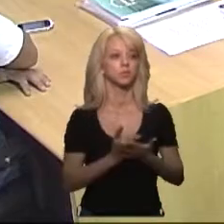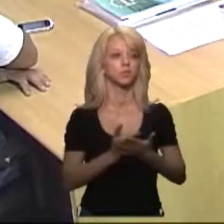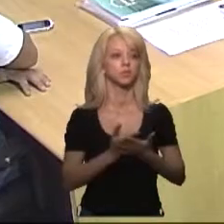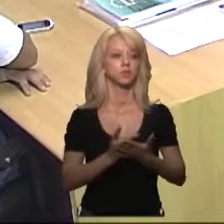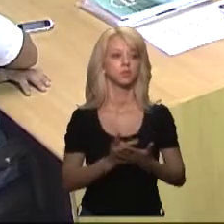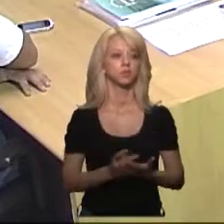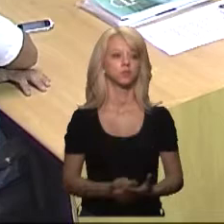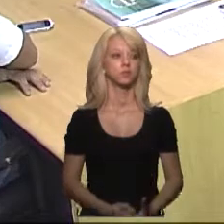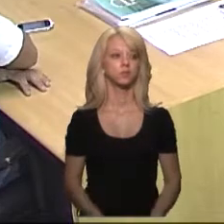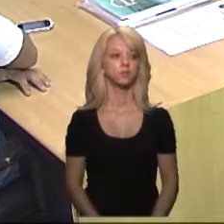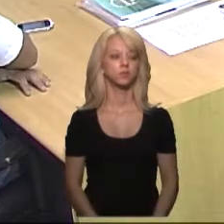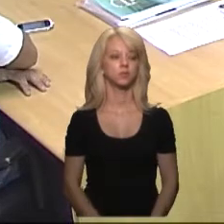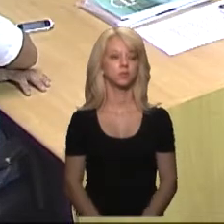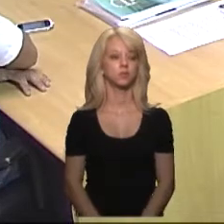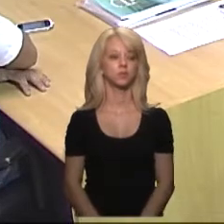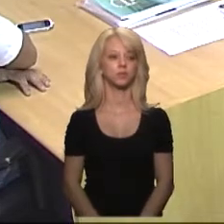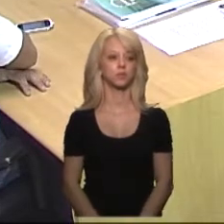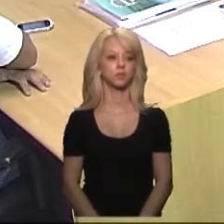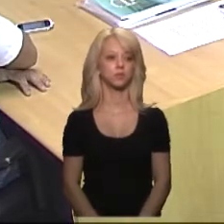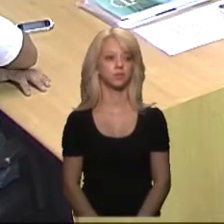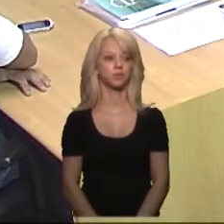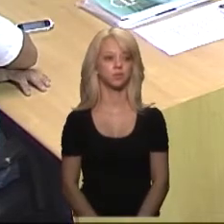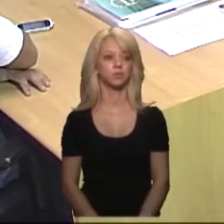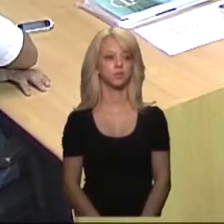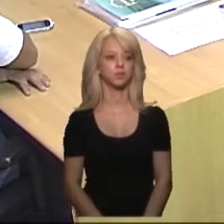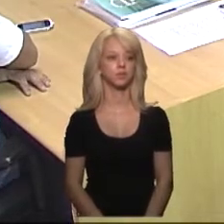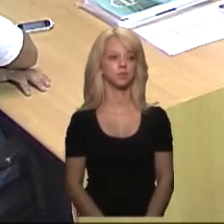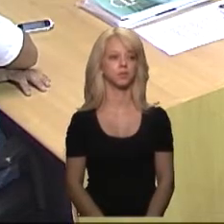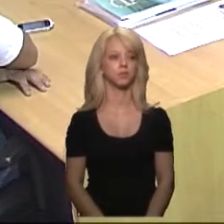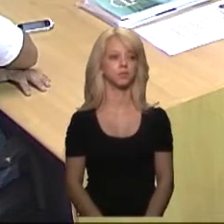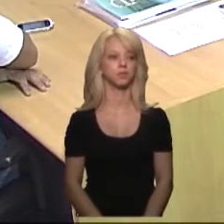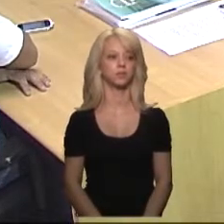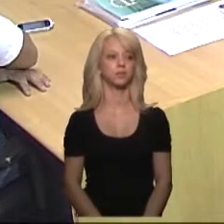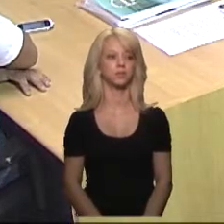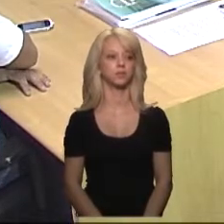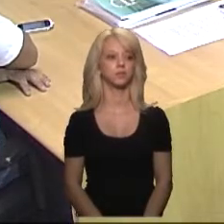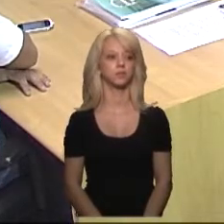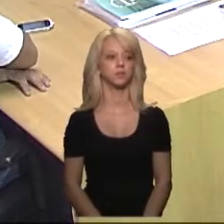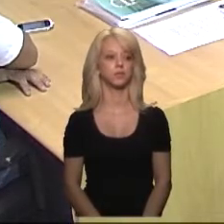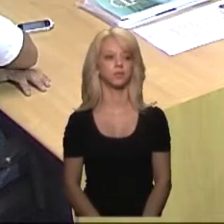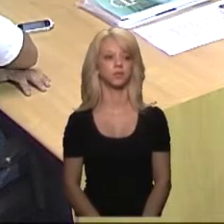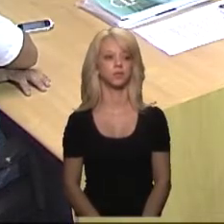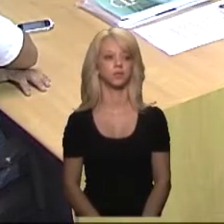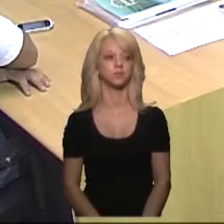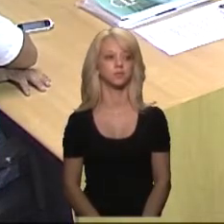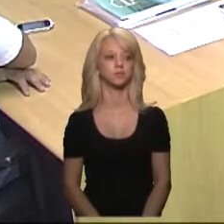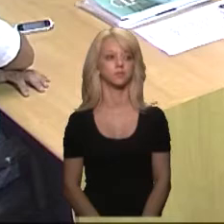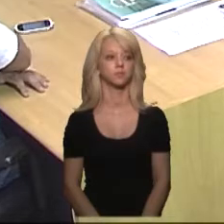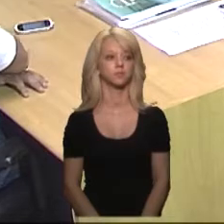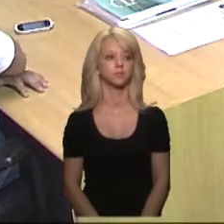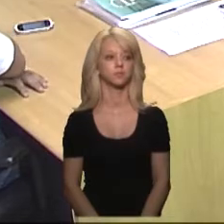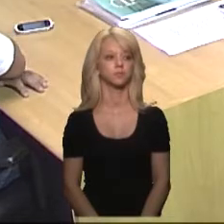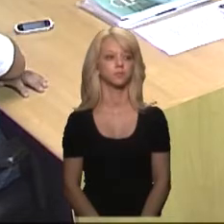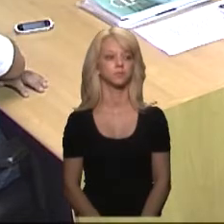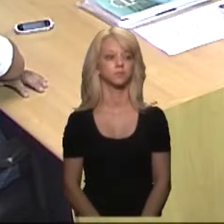Primeiro o senhor tem que parar de fazer discurso endereçado às pessoas. Respeita. Respeita.